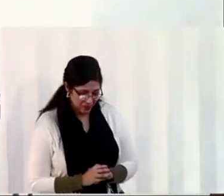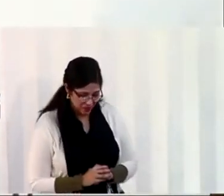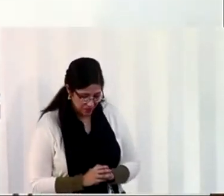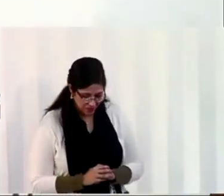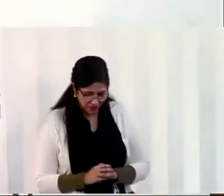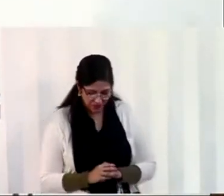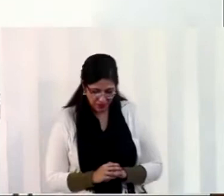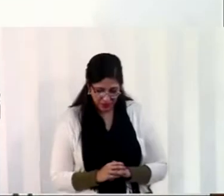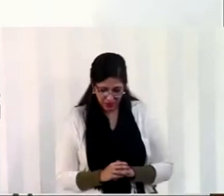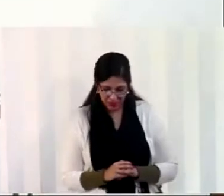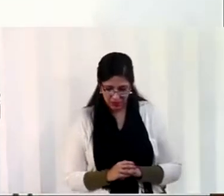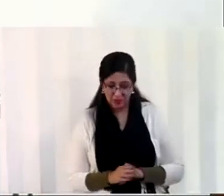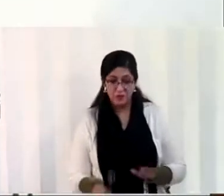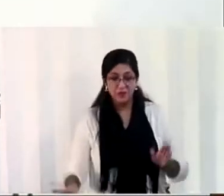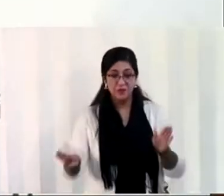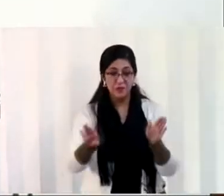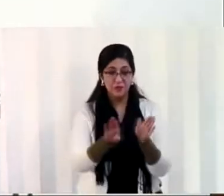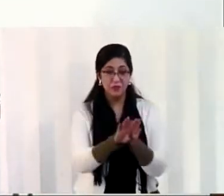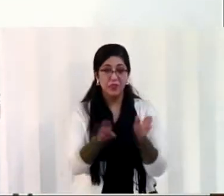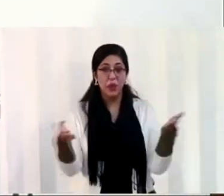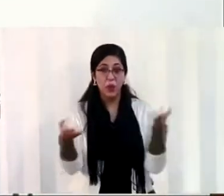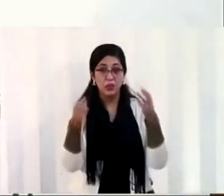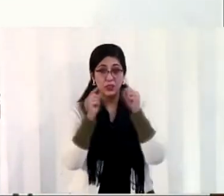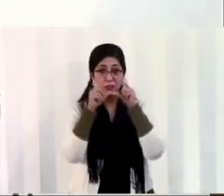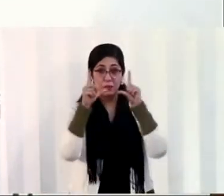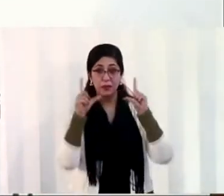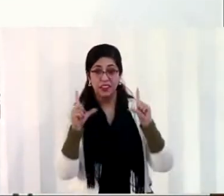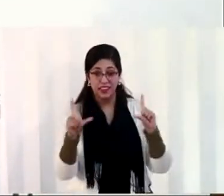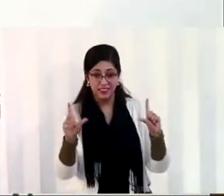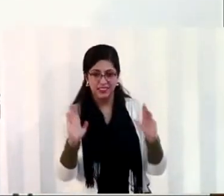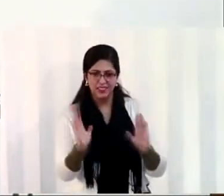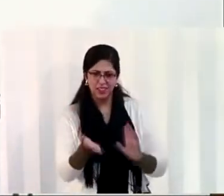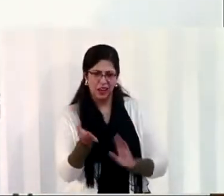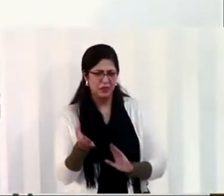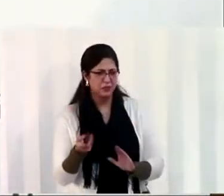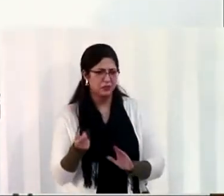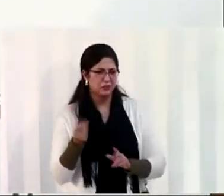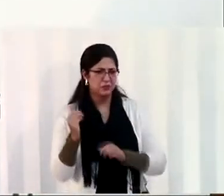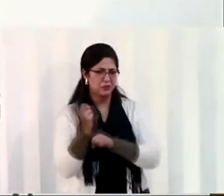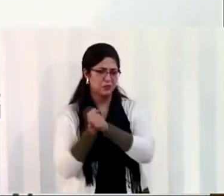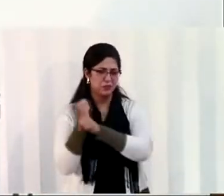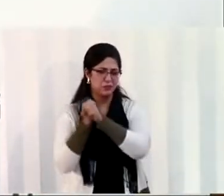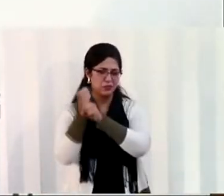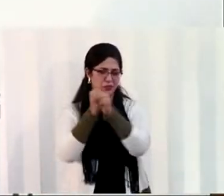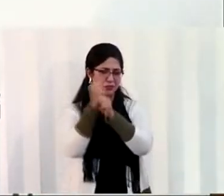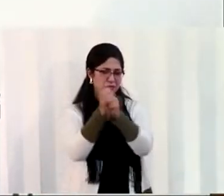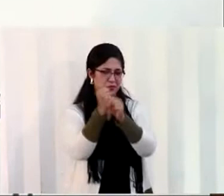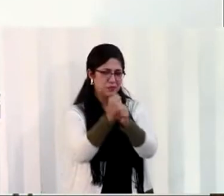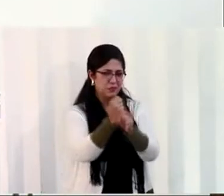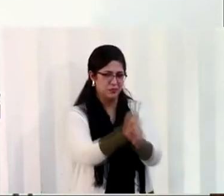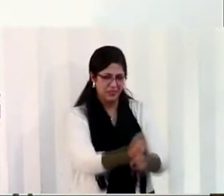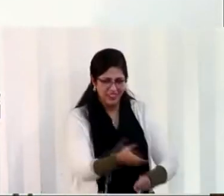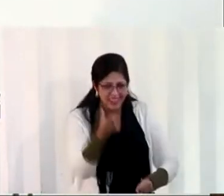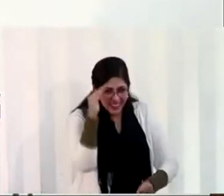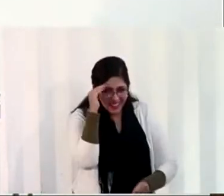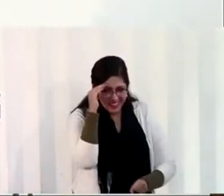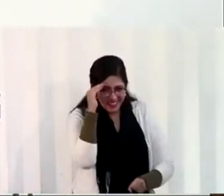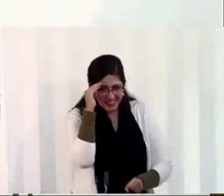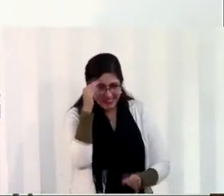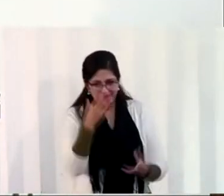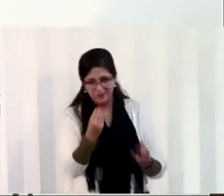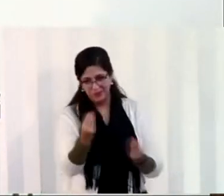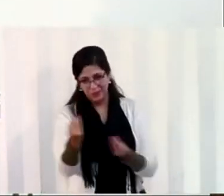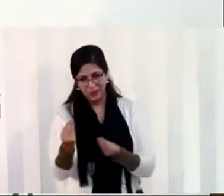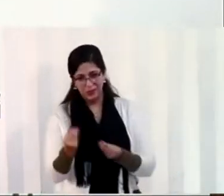Para que cheguemos aqui à igreja nessa manhã, aqueles que já vêm há muito tempo aqui não precisaram colocar no Waze como chegar a